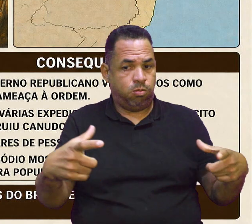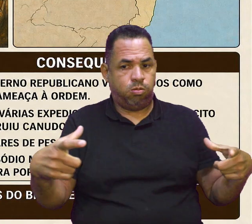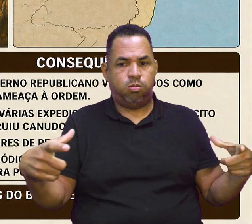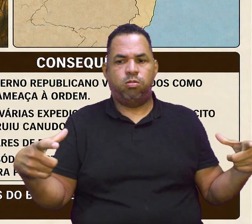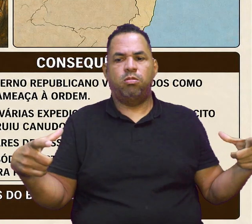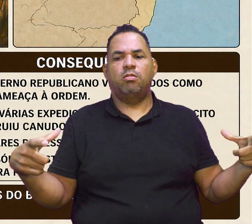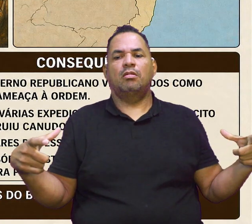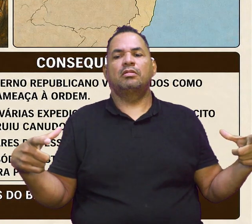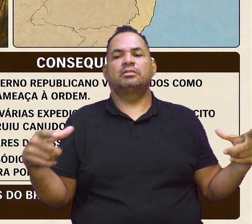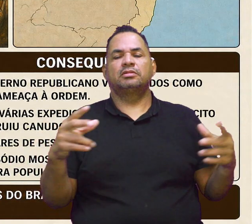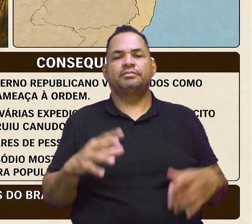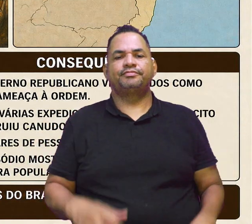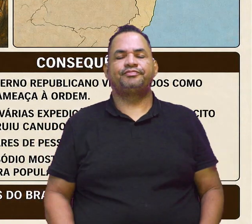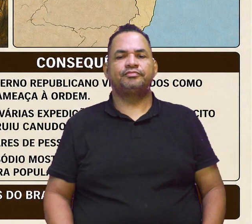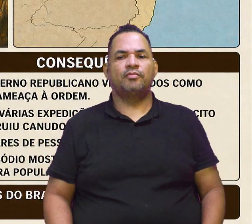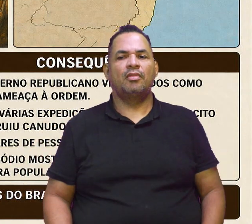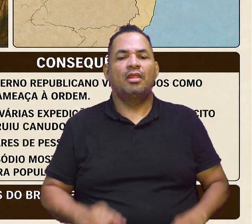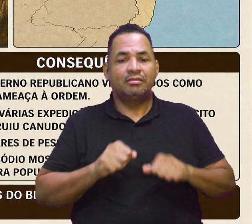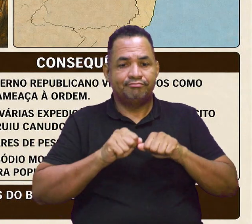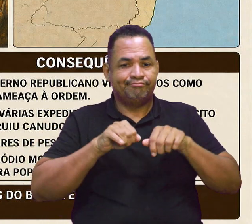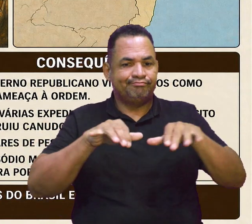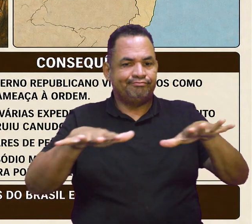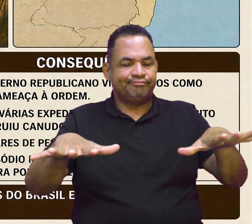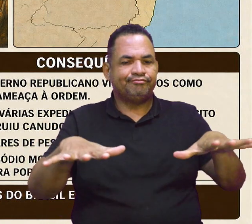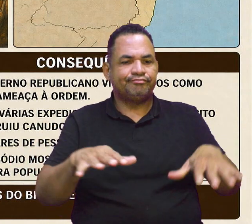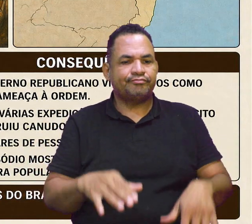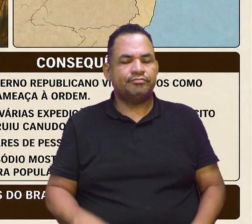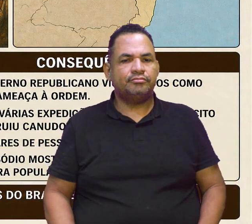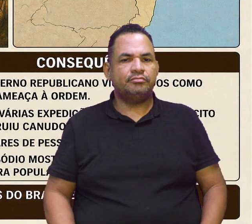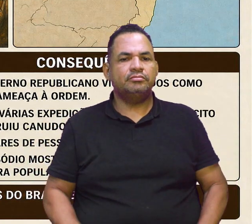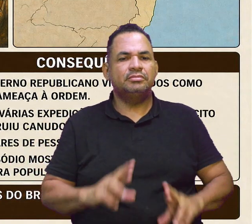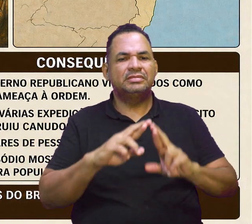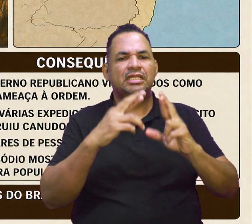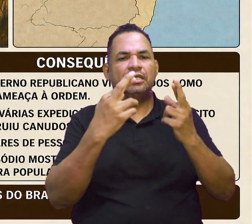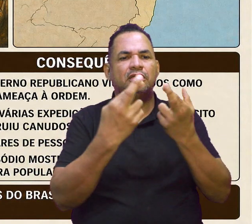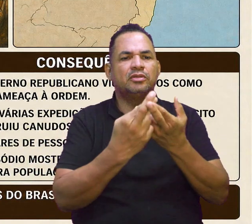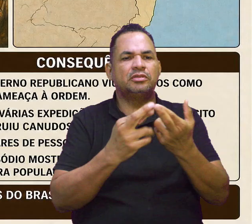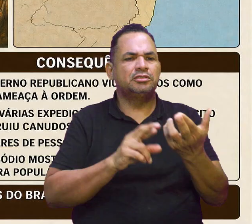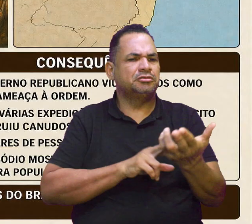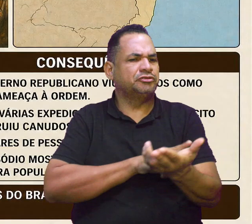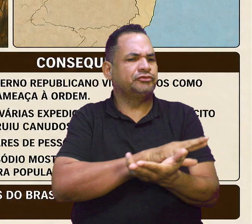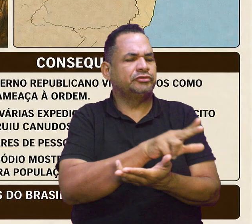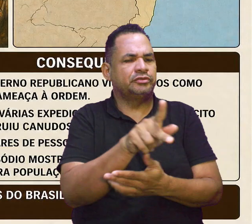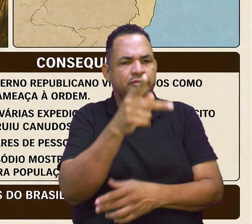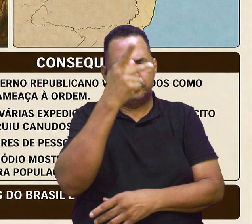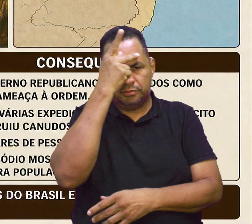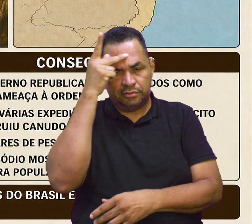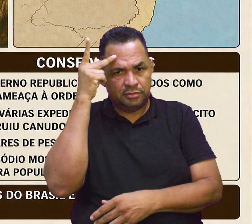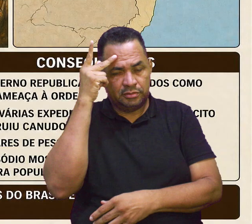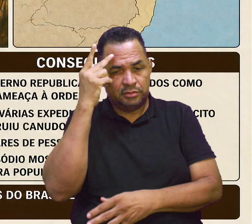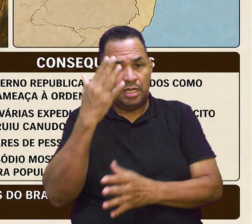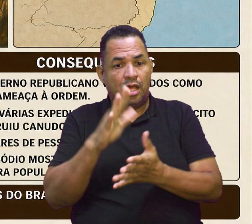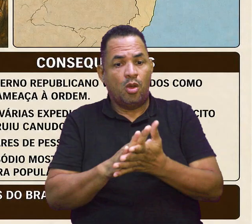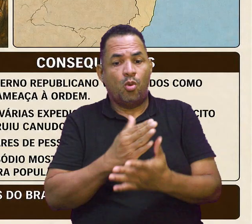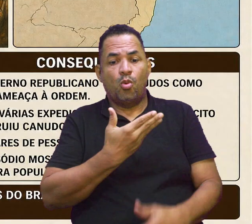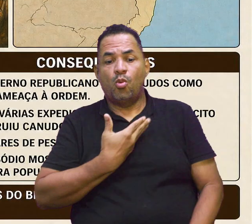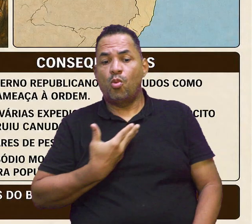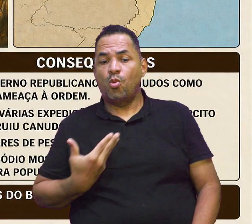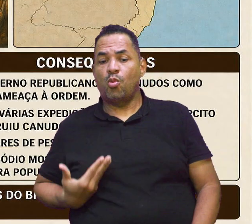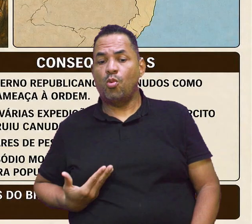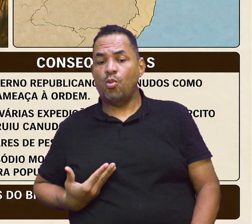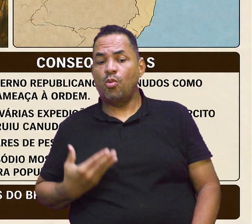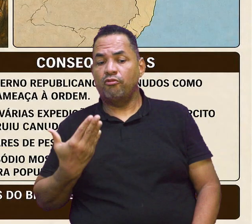força. Então, Canudos chegou a reunir milhares de pessoas, o que vai assustar as